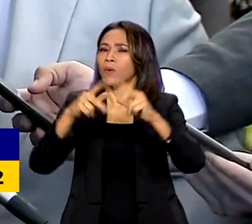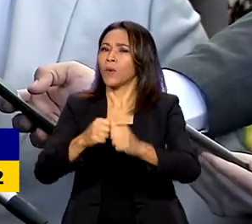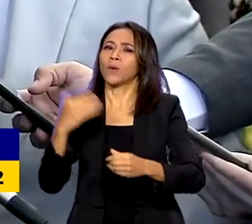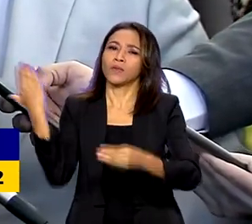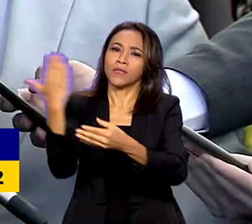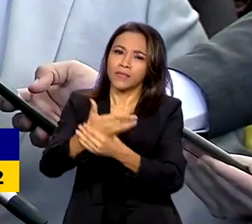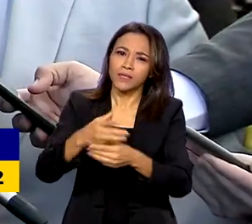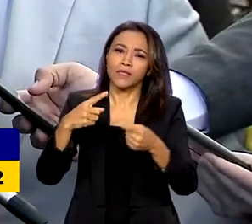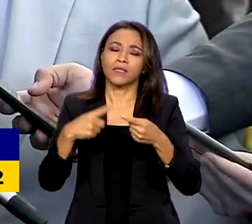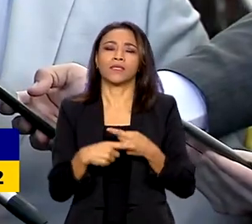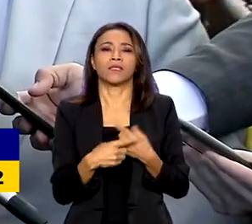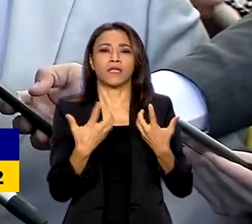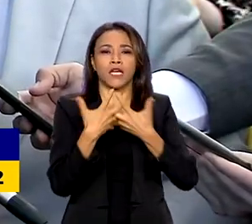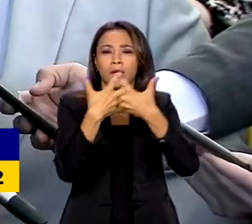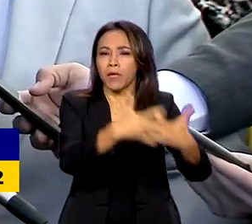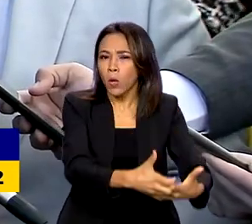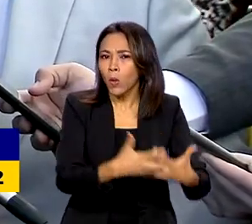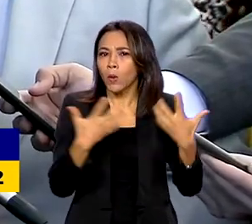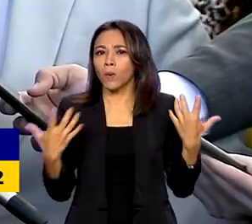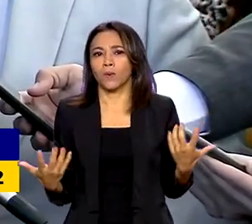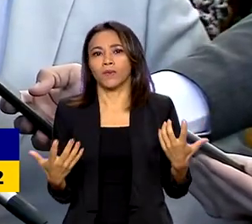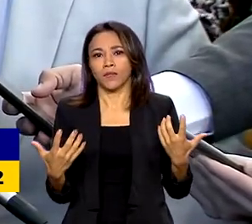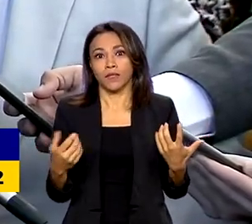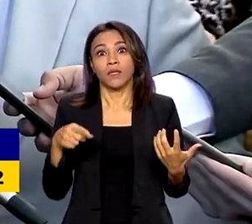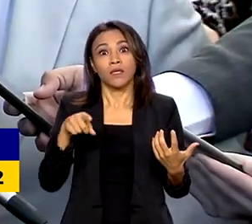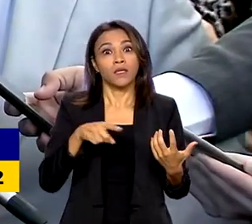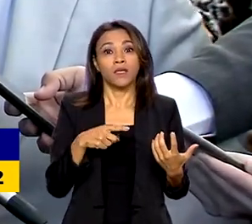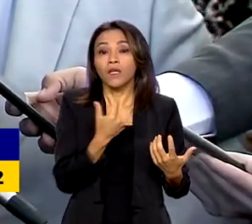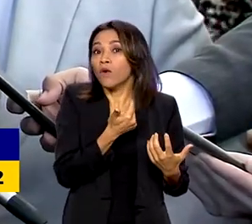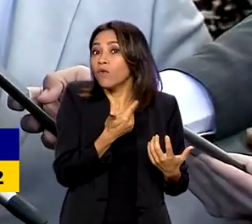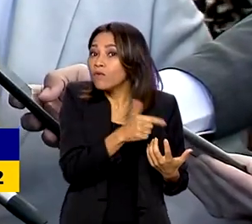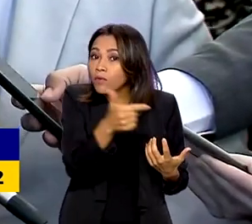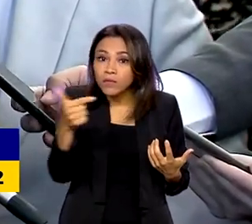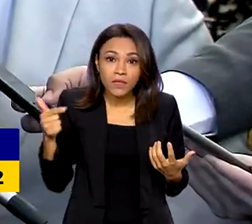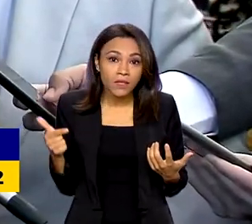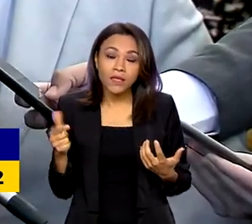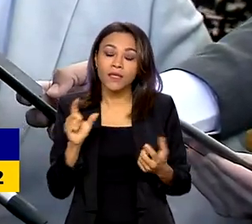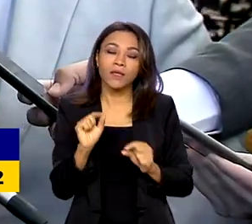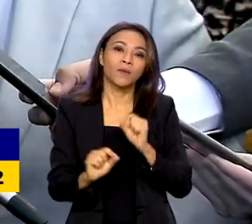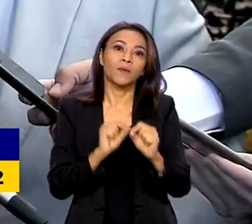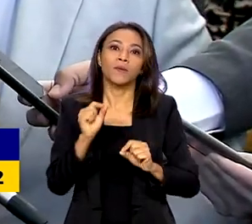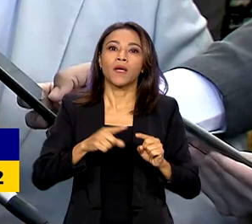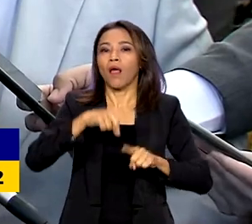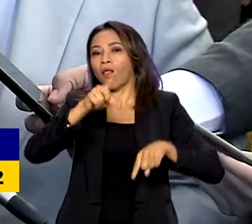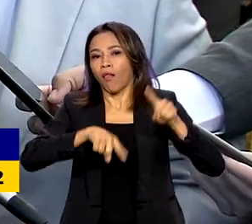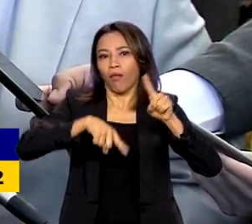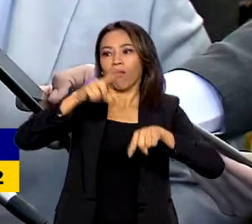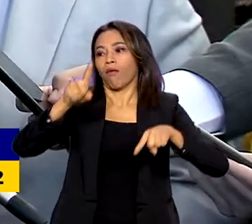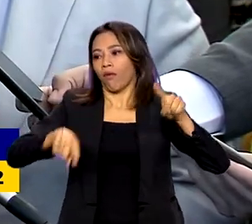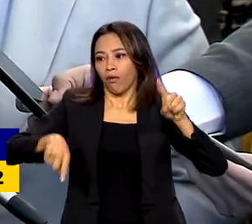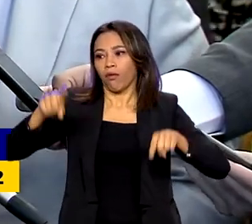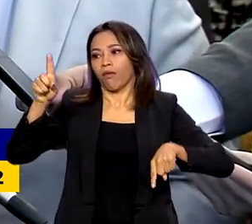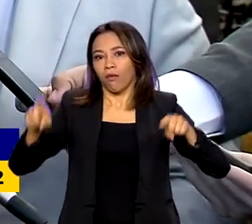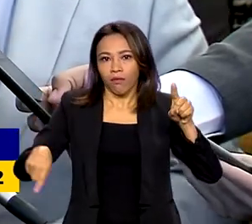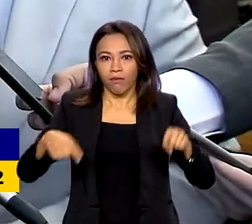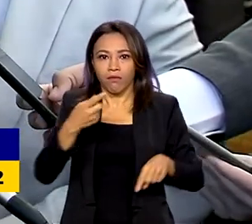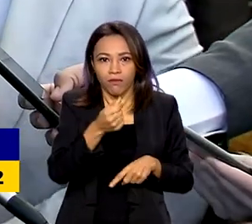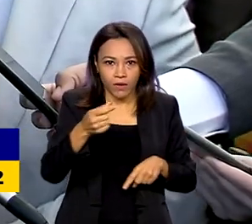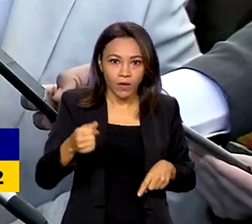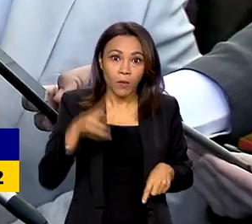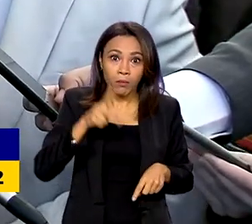os caminhoneiros em saber que não teremos volatilidade como tinha como o PPI